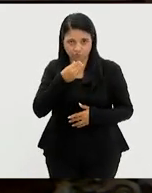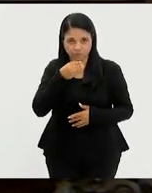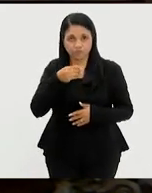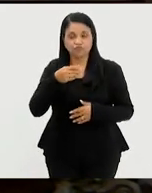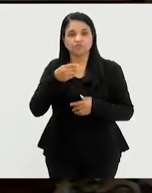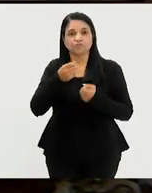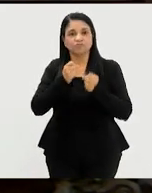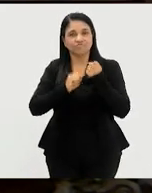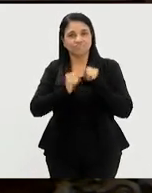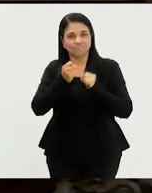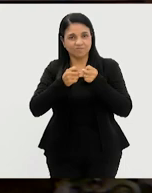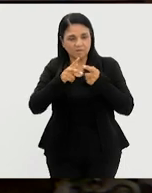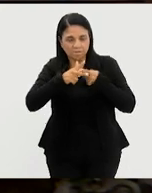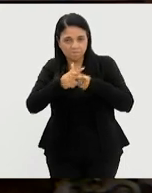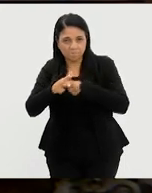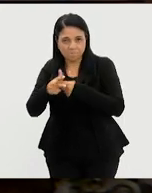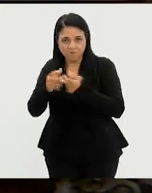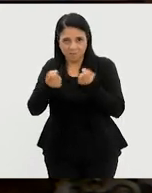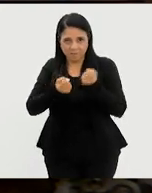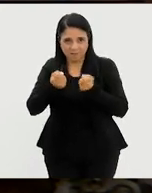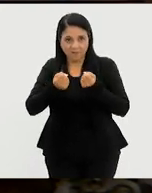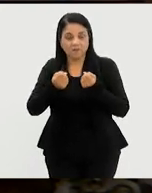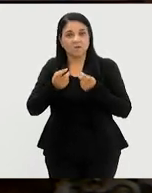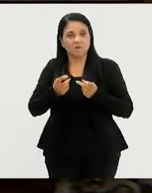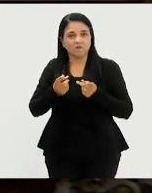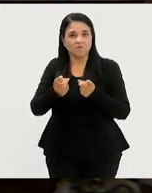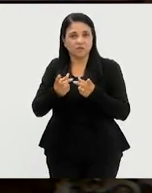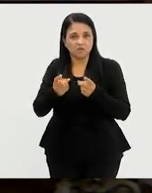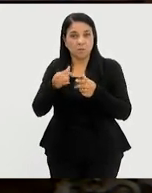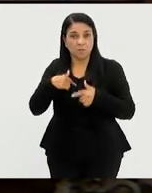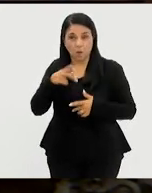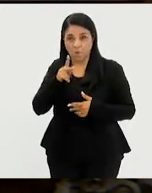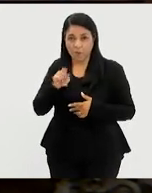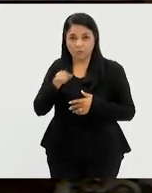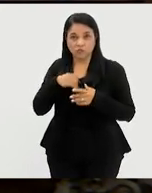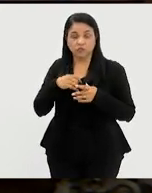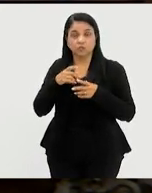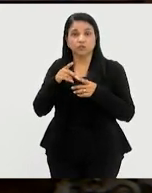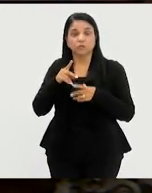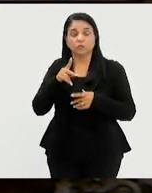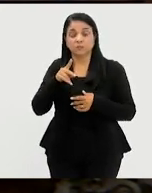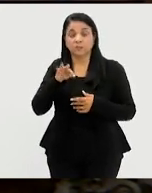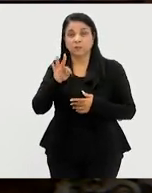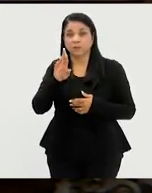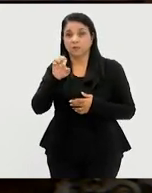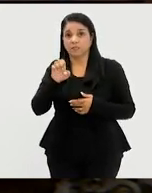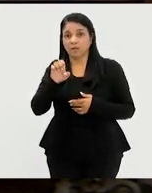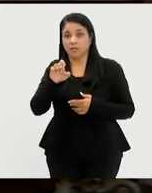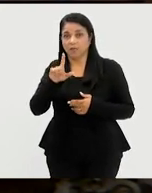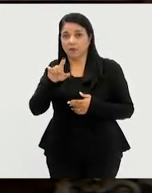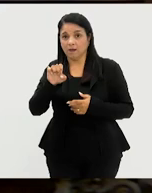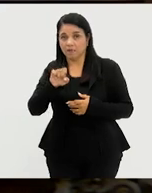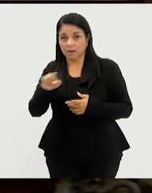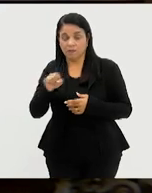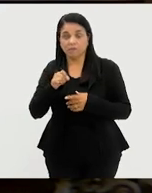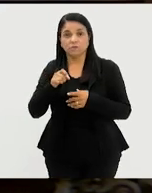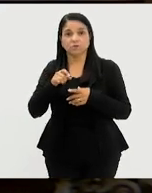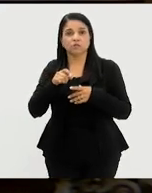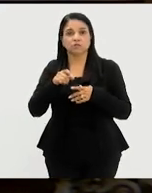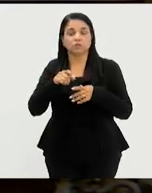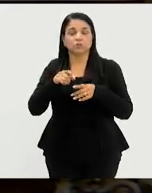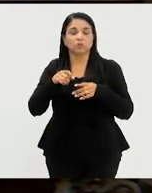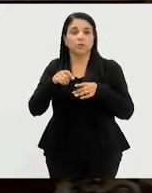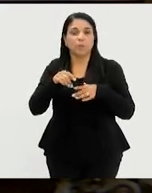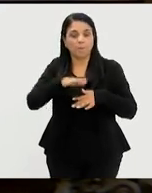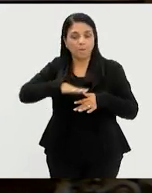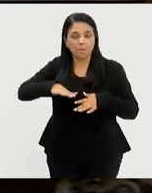de comerciante na cidade meu pai tinha um trilho no mercado municipal o qual eu ajudava ele